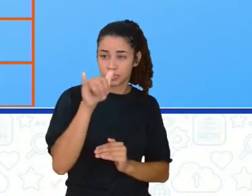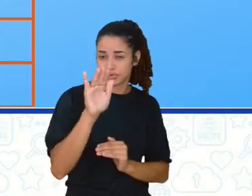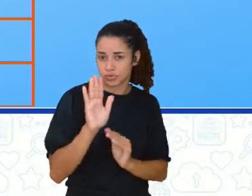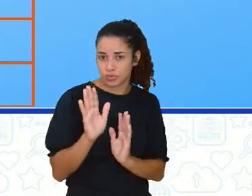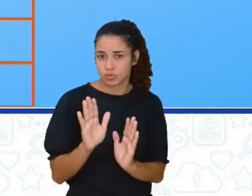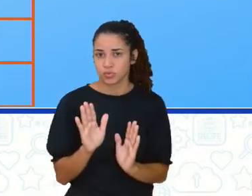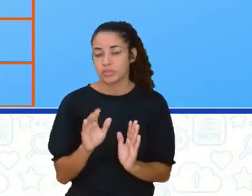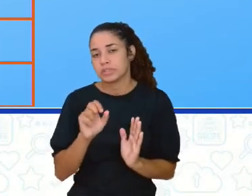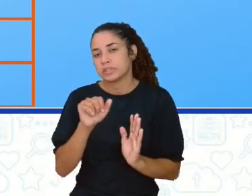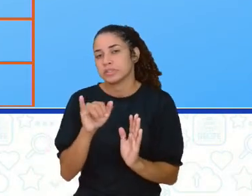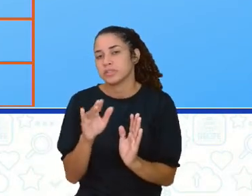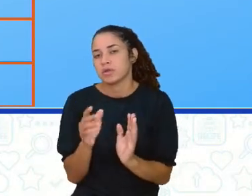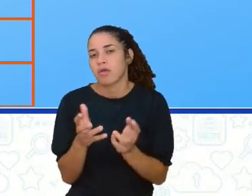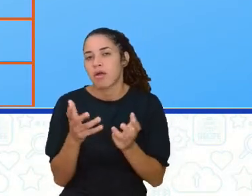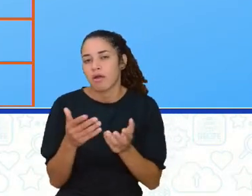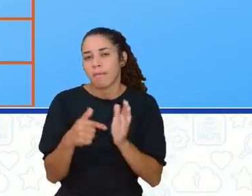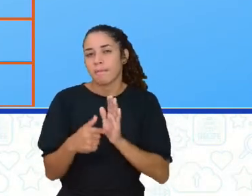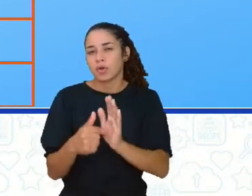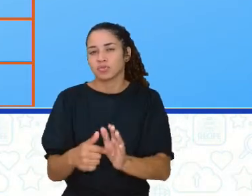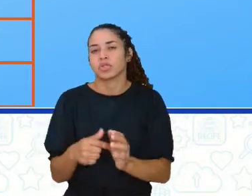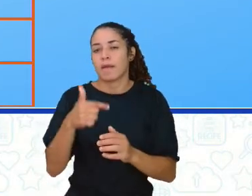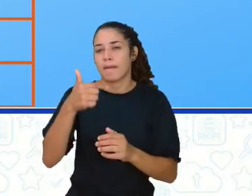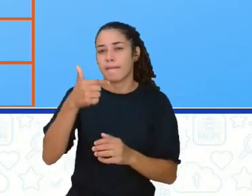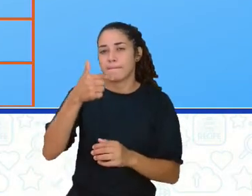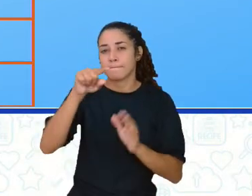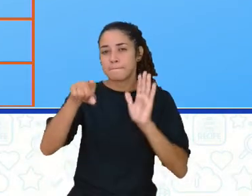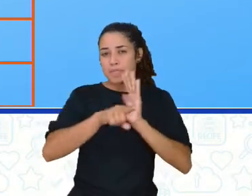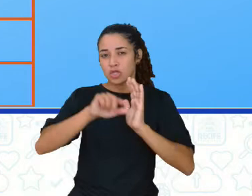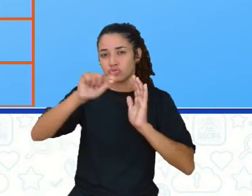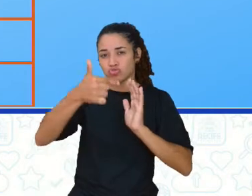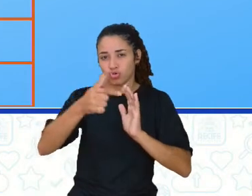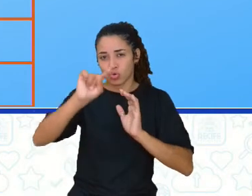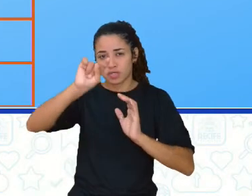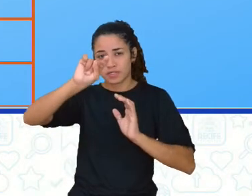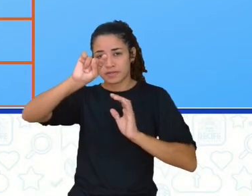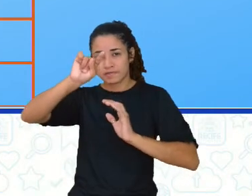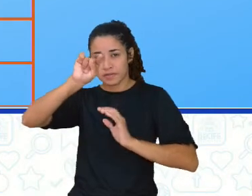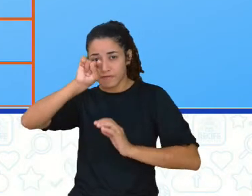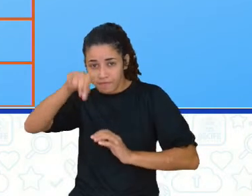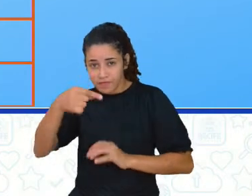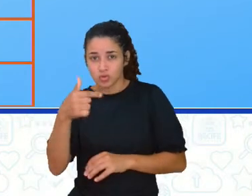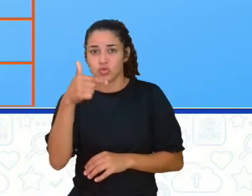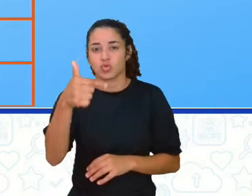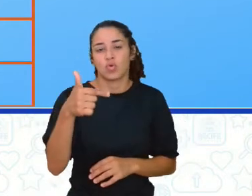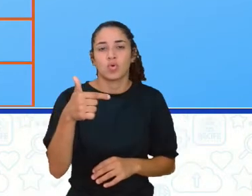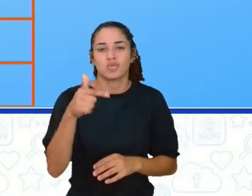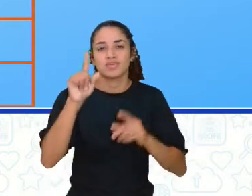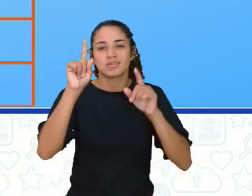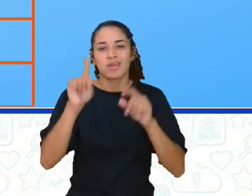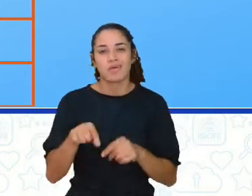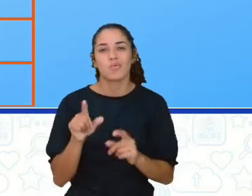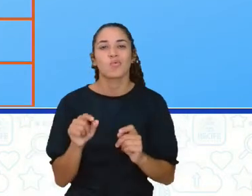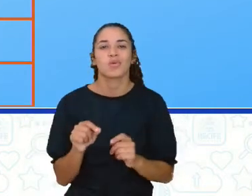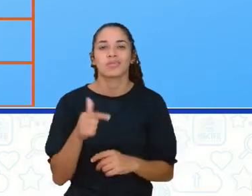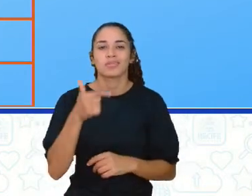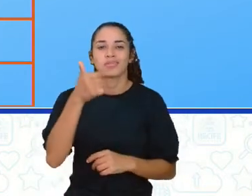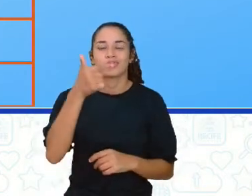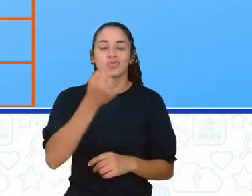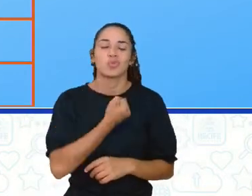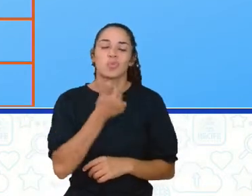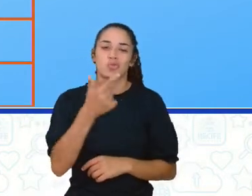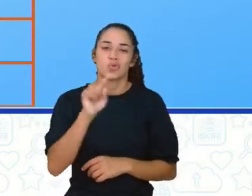se eu considerar o menos 2 e o 2, vai ser o 2 e 2. Por quê? Porque